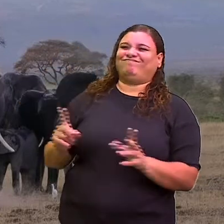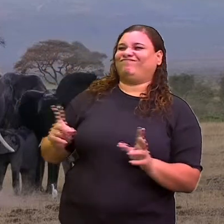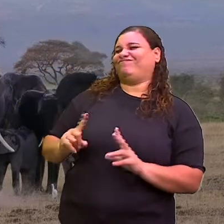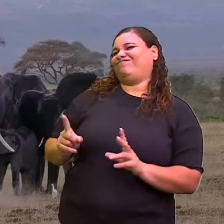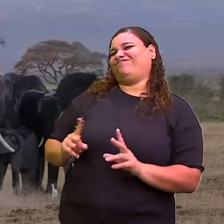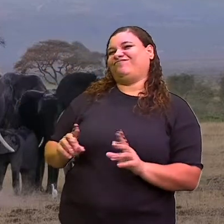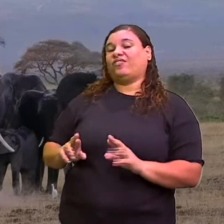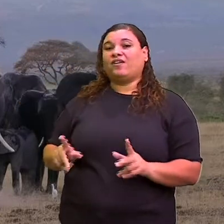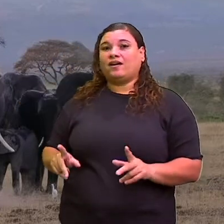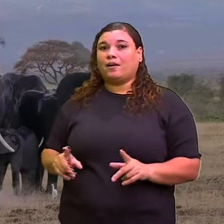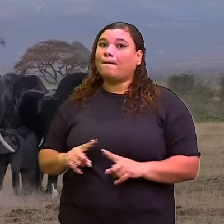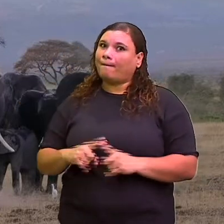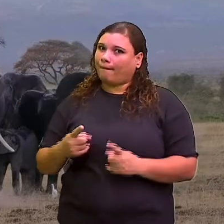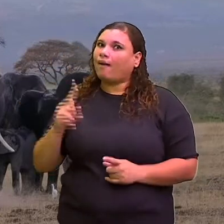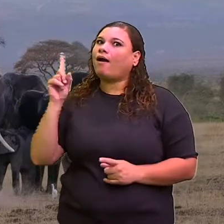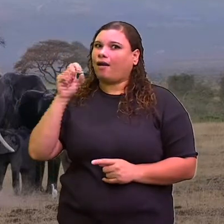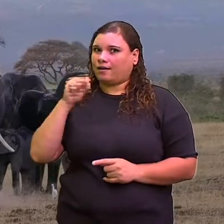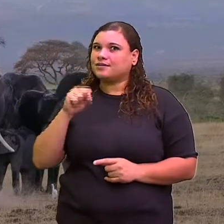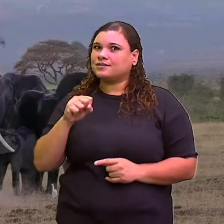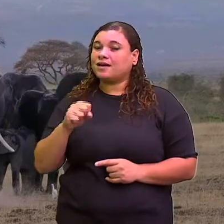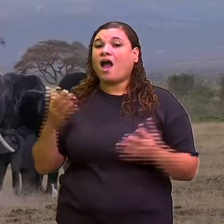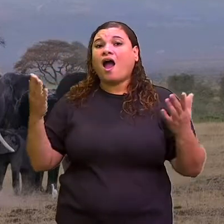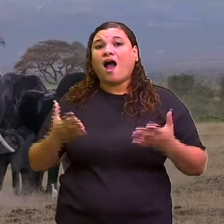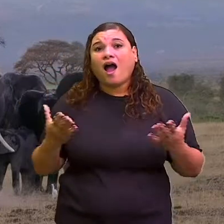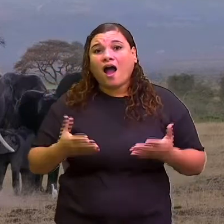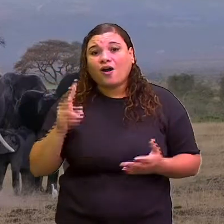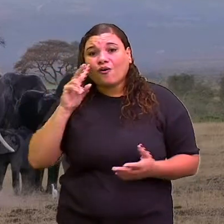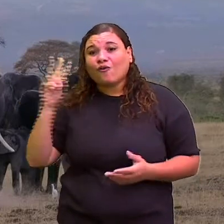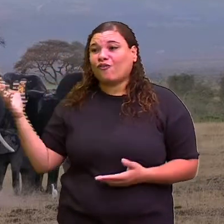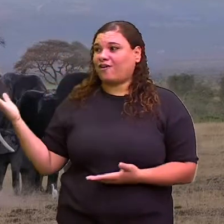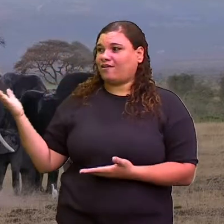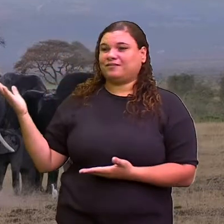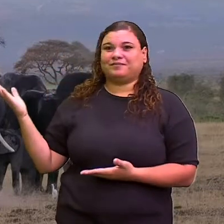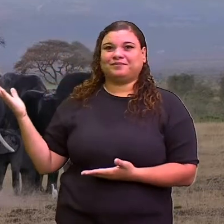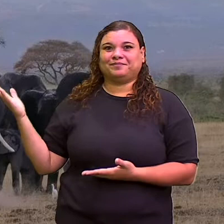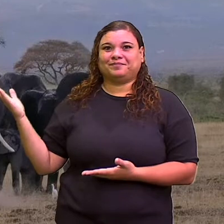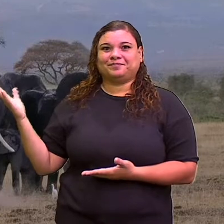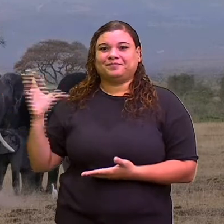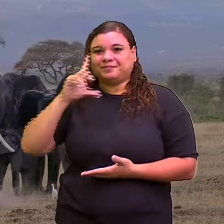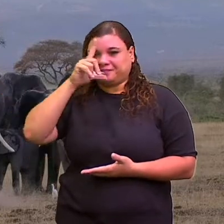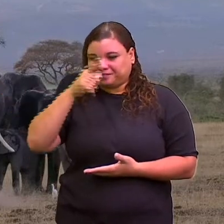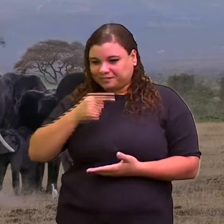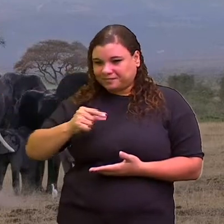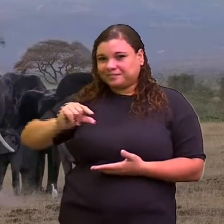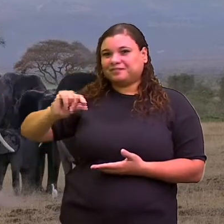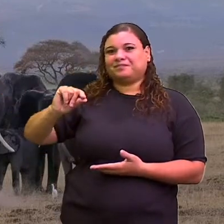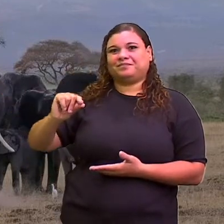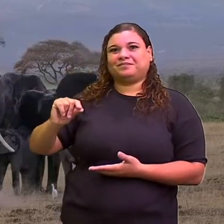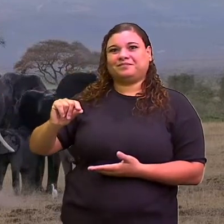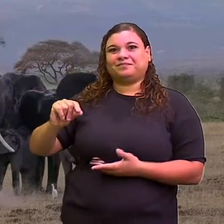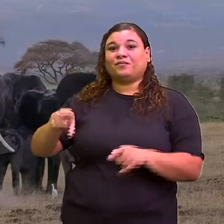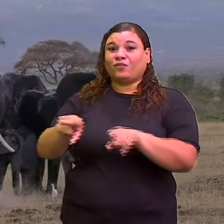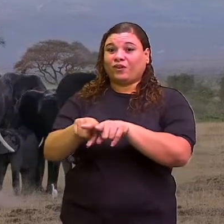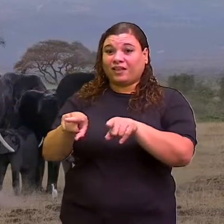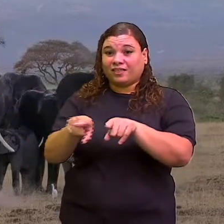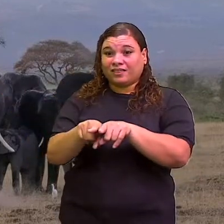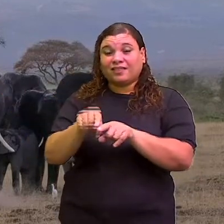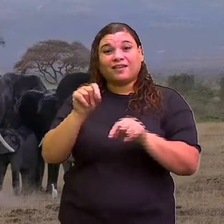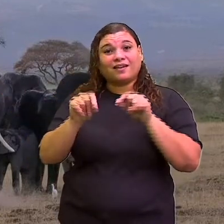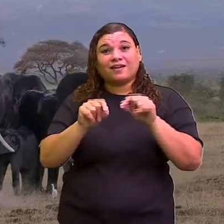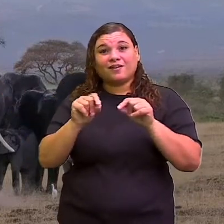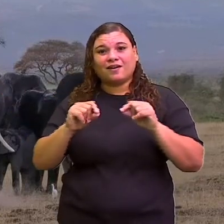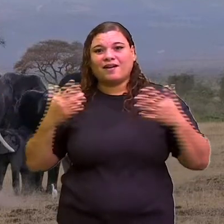claramente, Eliane, aí atrás dos elefantes, nós temos o quê? O Monte